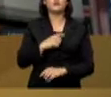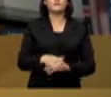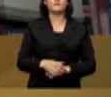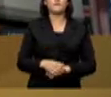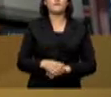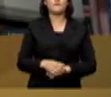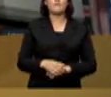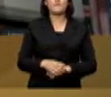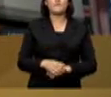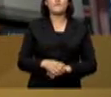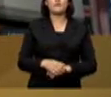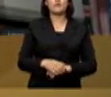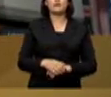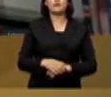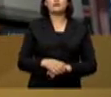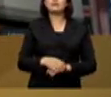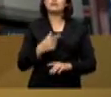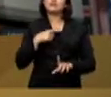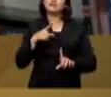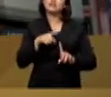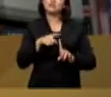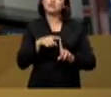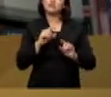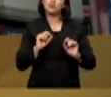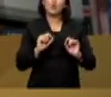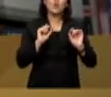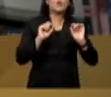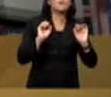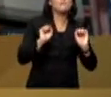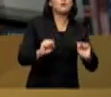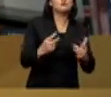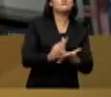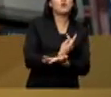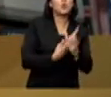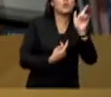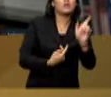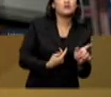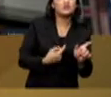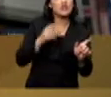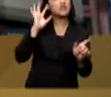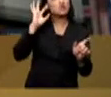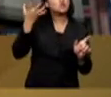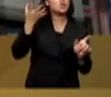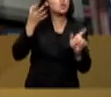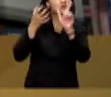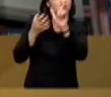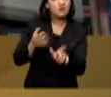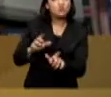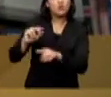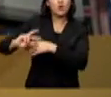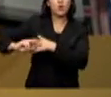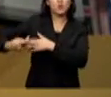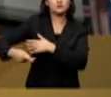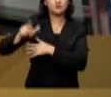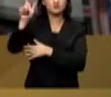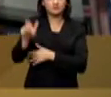em três casuísticas: situação fática, solução proposta e o efeito prático. Então, na primeira